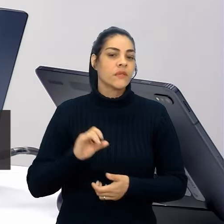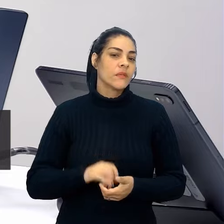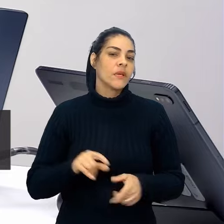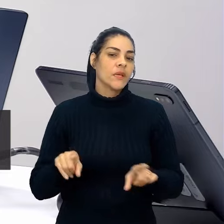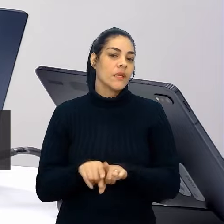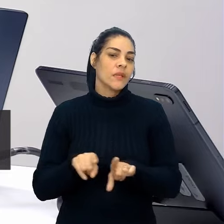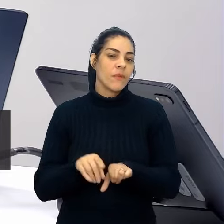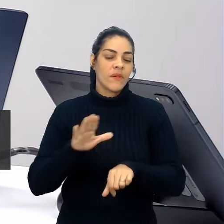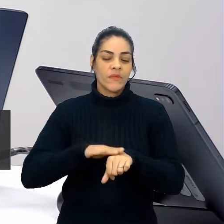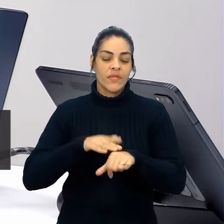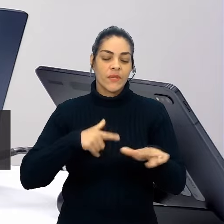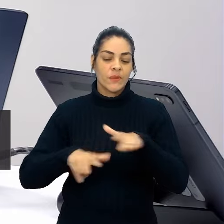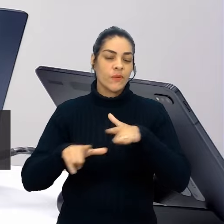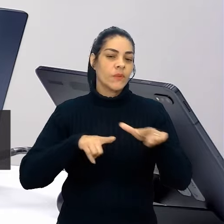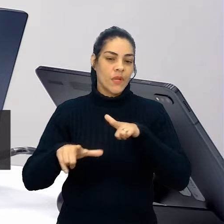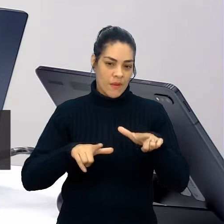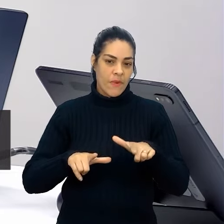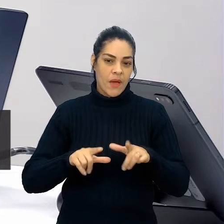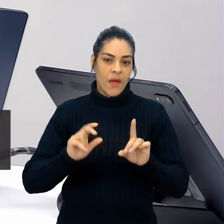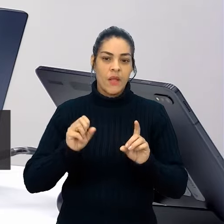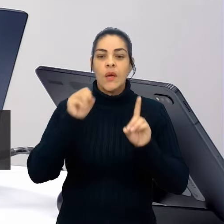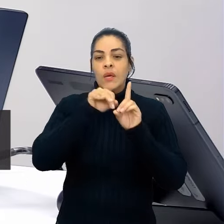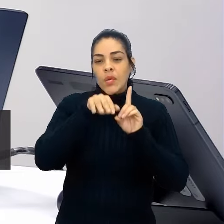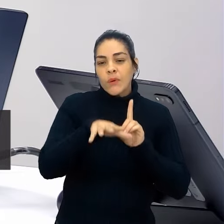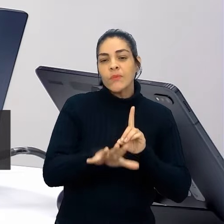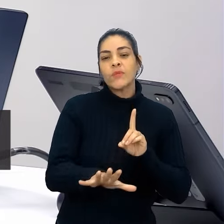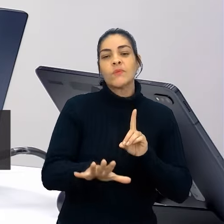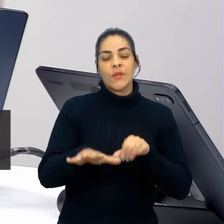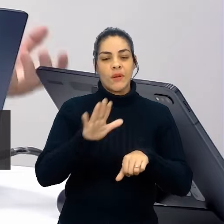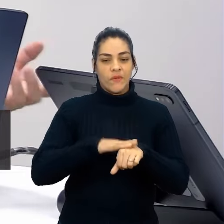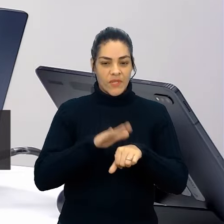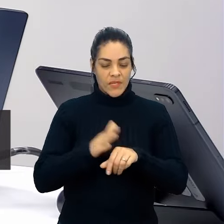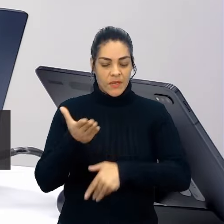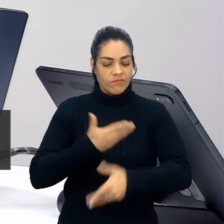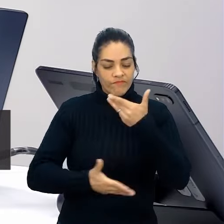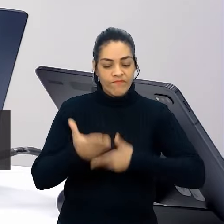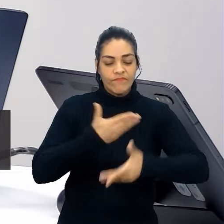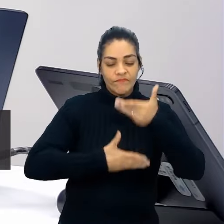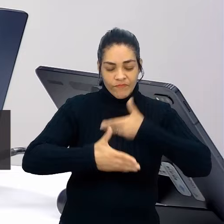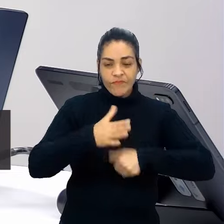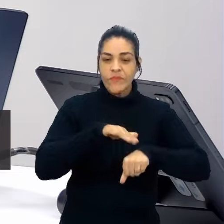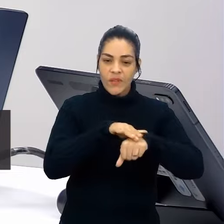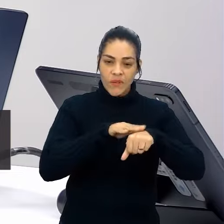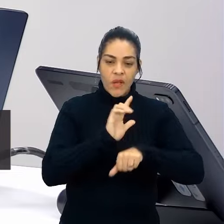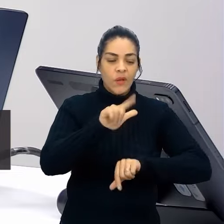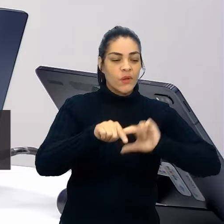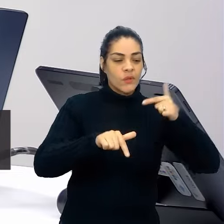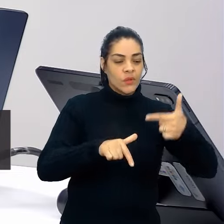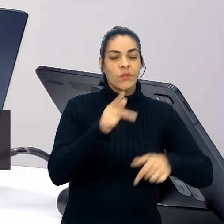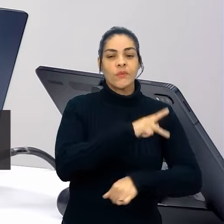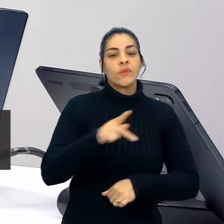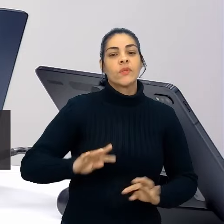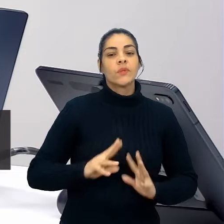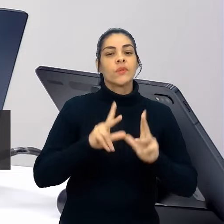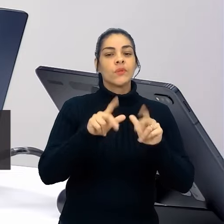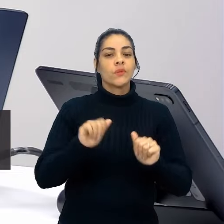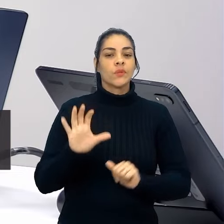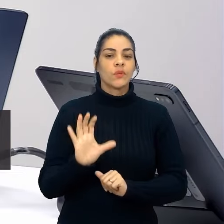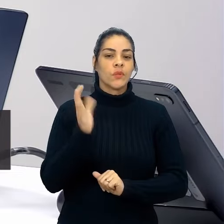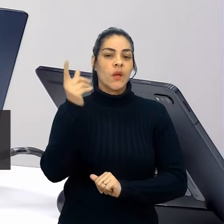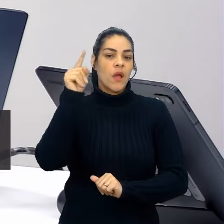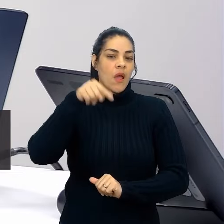essa parte depois na escola. A gente fazia multiplicação na escola, porque a gente conversava com os outros professores sobre o que estava acontecendo. Então, era